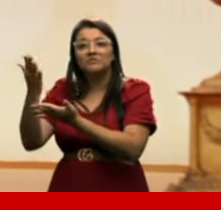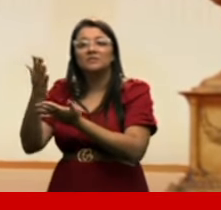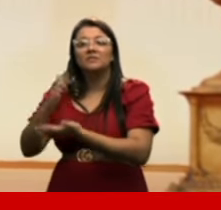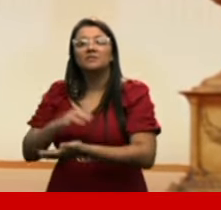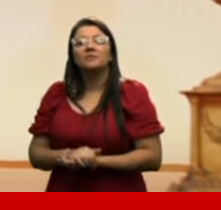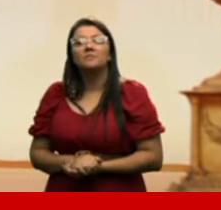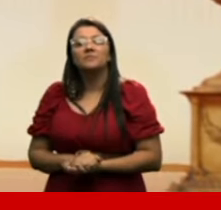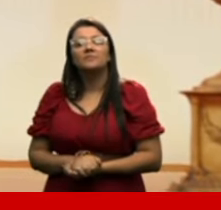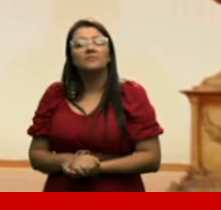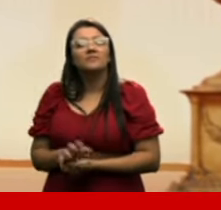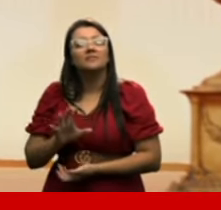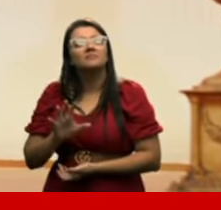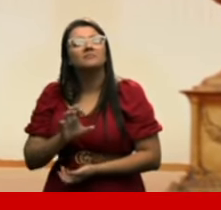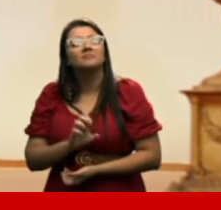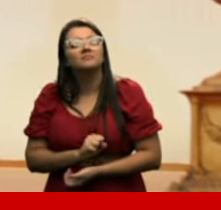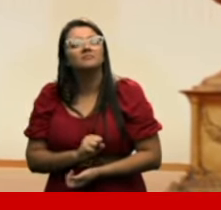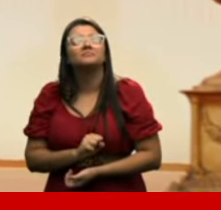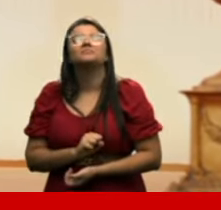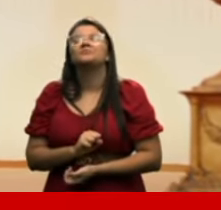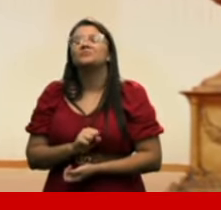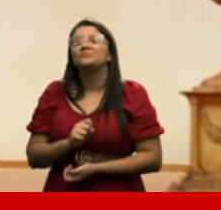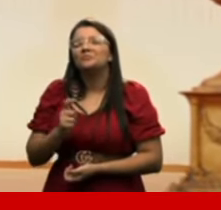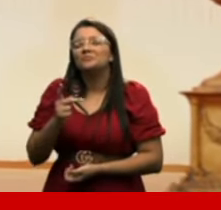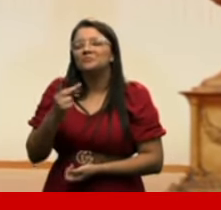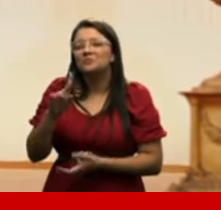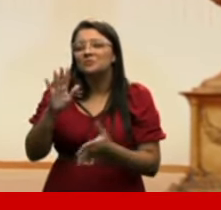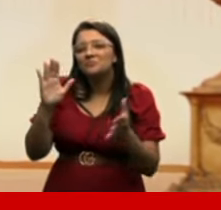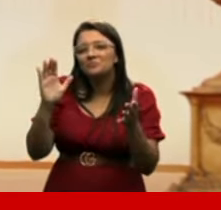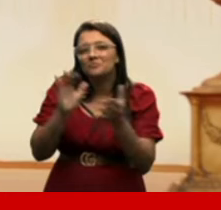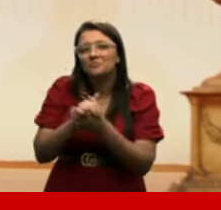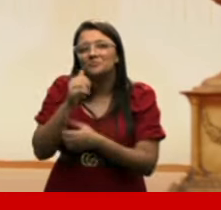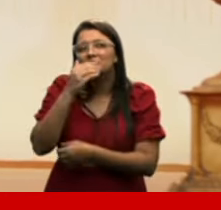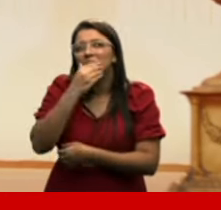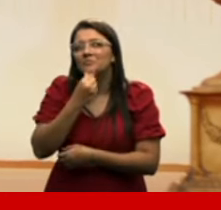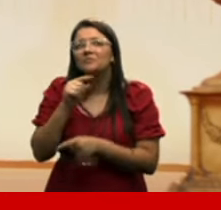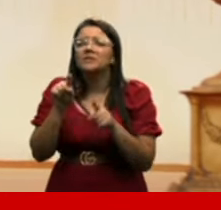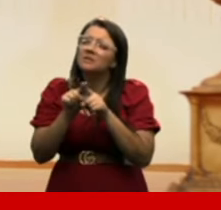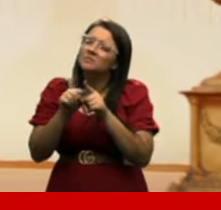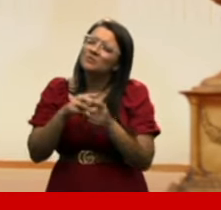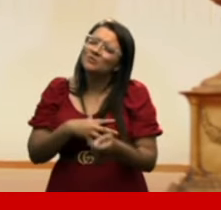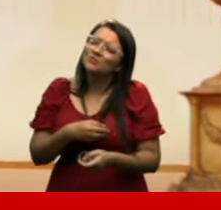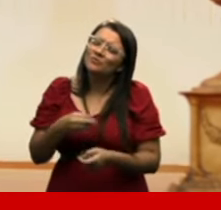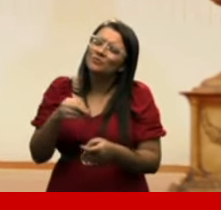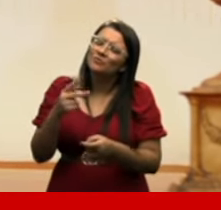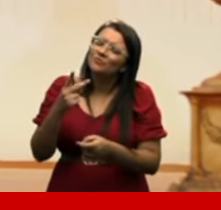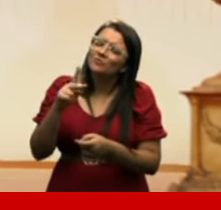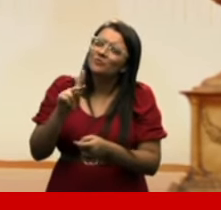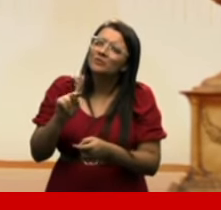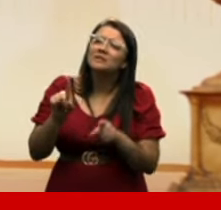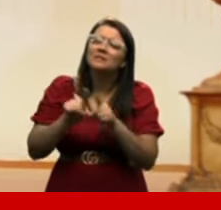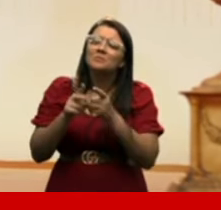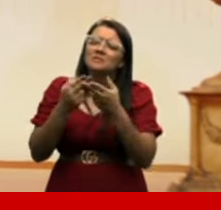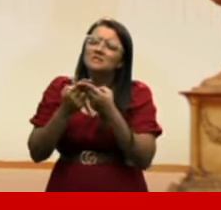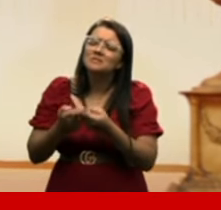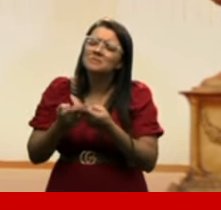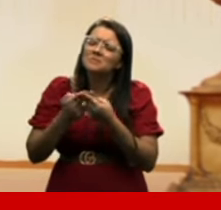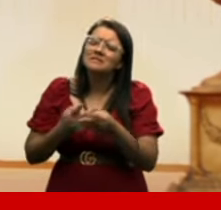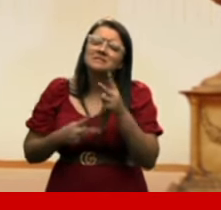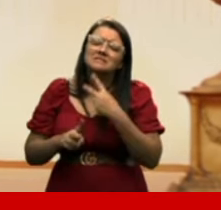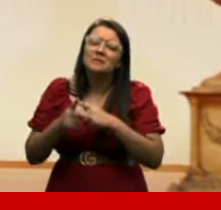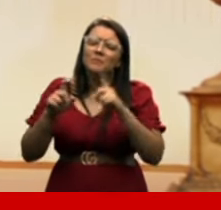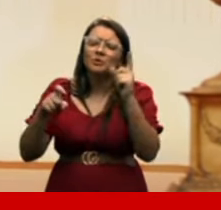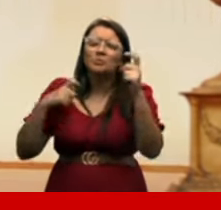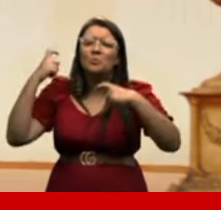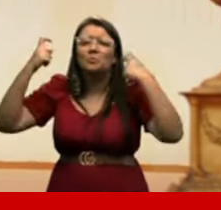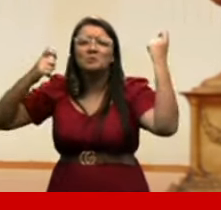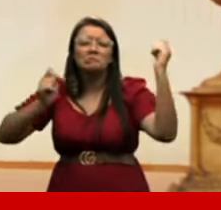ame seus maridos, ame os seus filhos, tenham paciência, sejam pacientes na